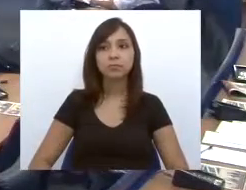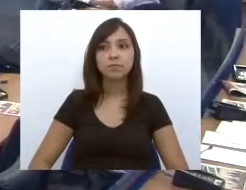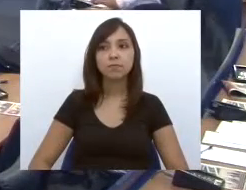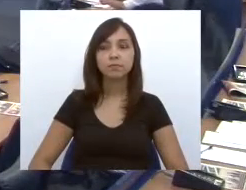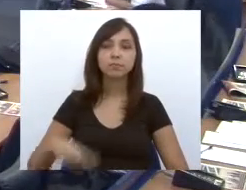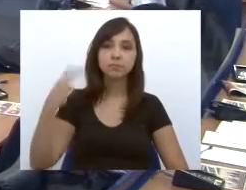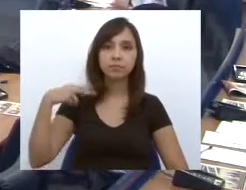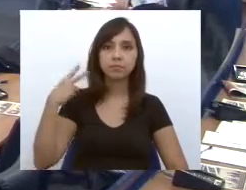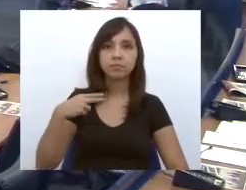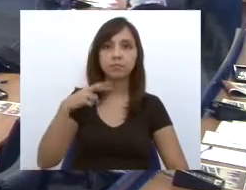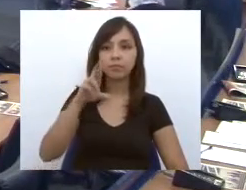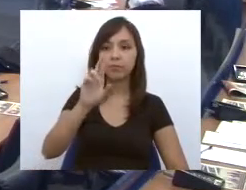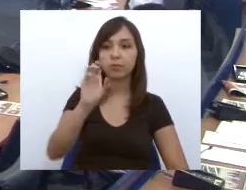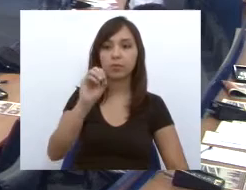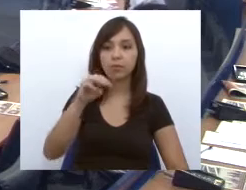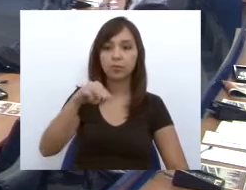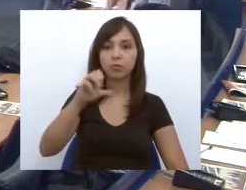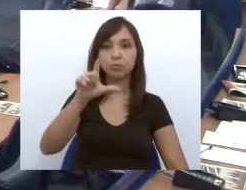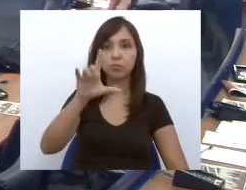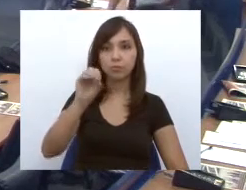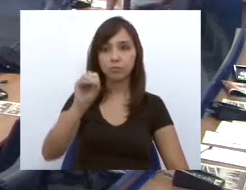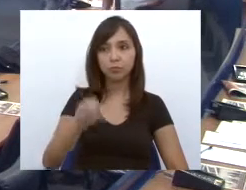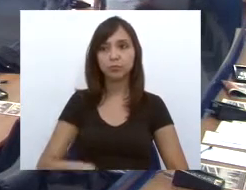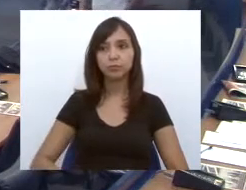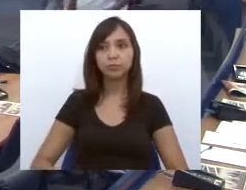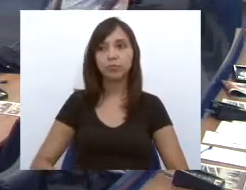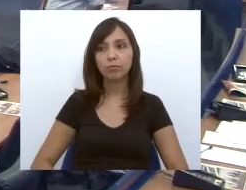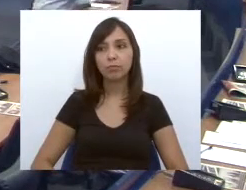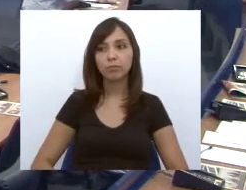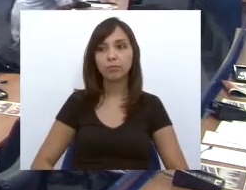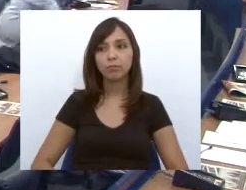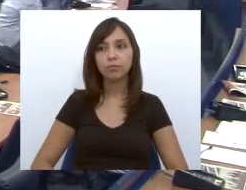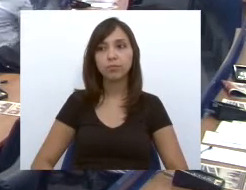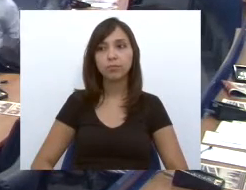Com a palavra, vereador Rômulo Ornelas.